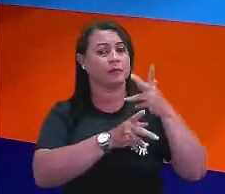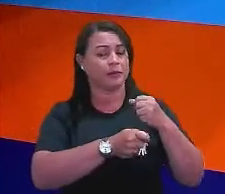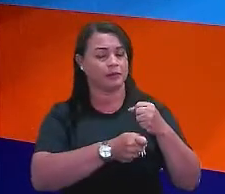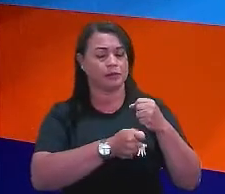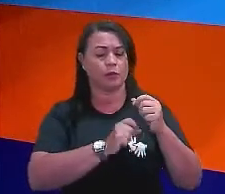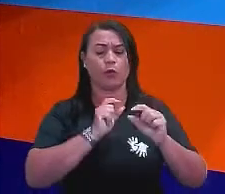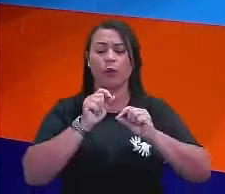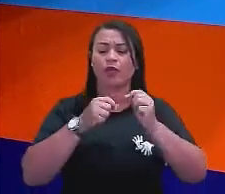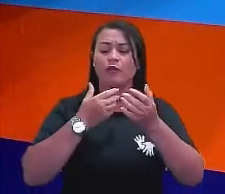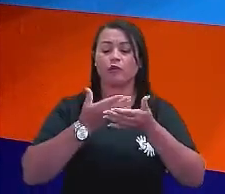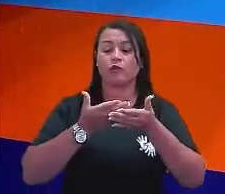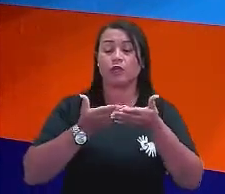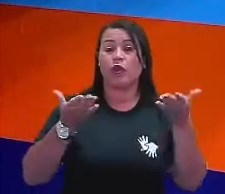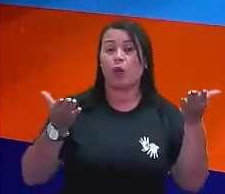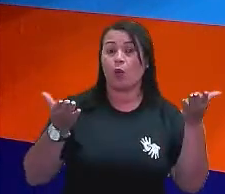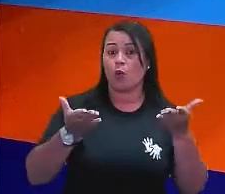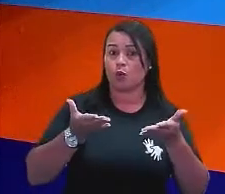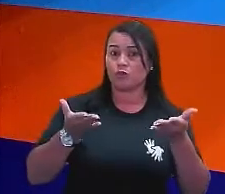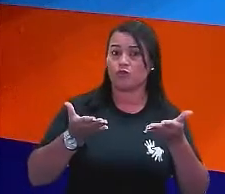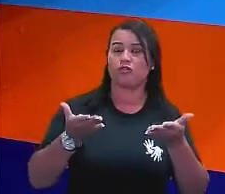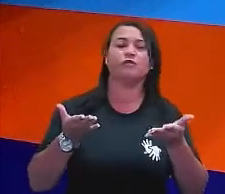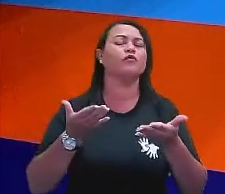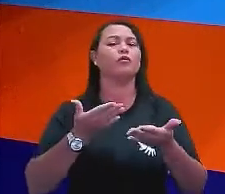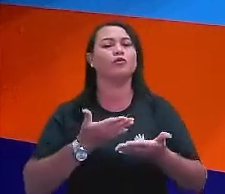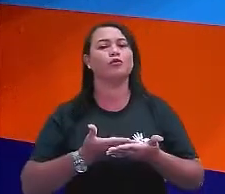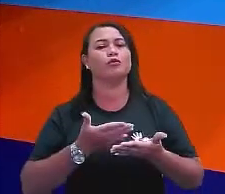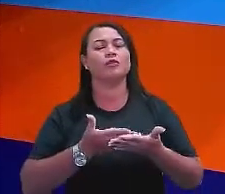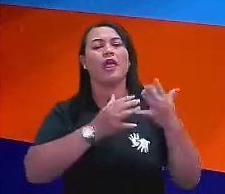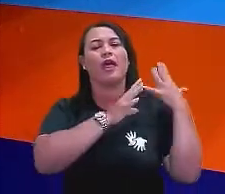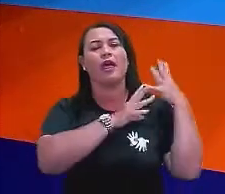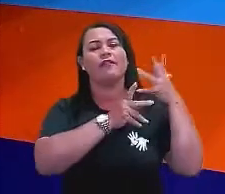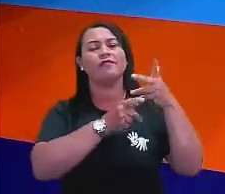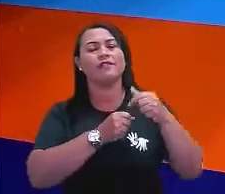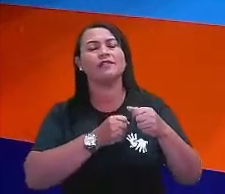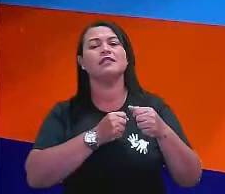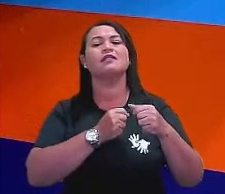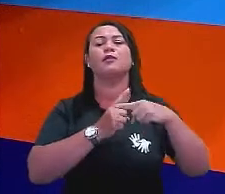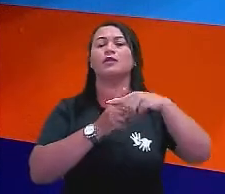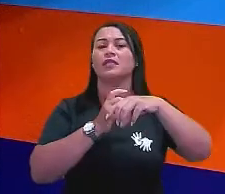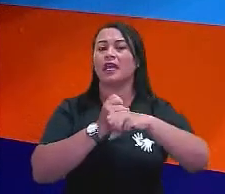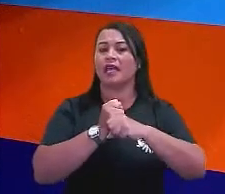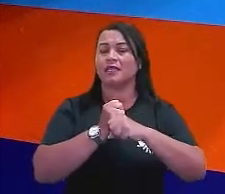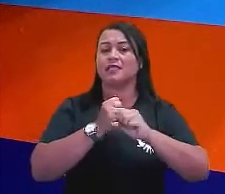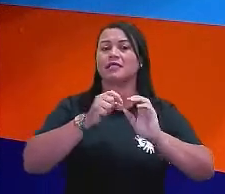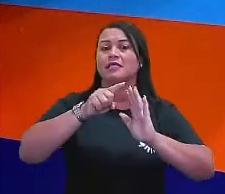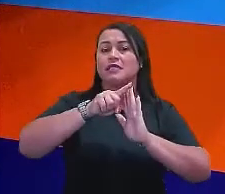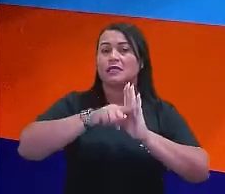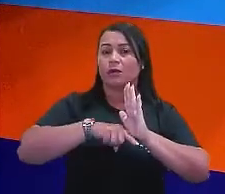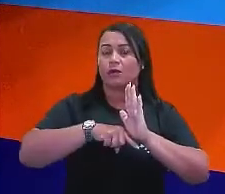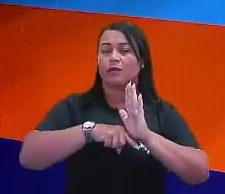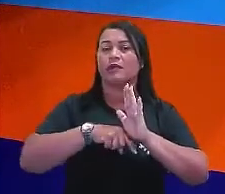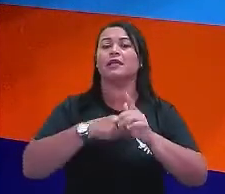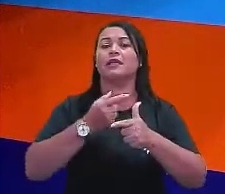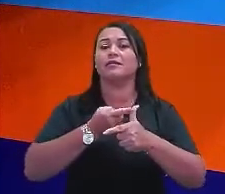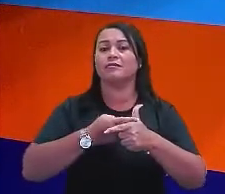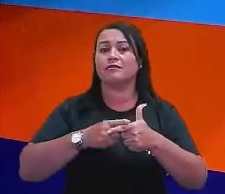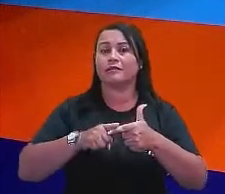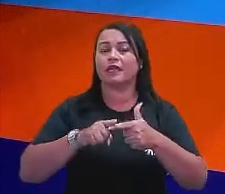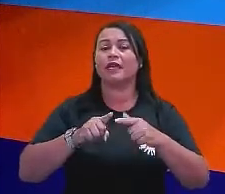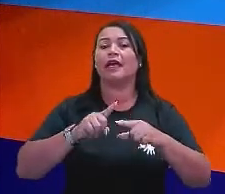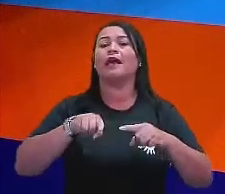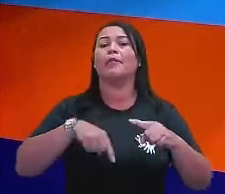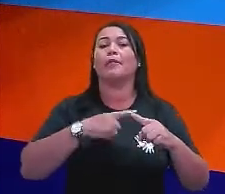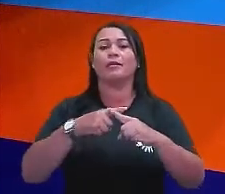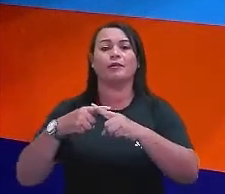vamos estudar hoje? Nós vamos estudar a revisão de adição, subtração, multiplicação e figuras